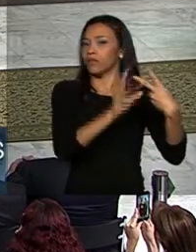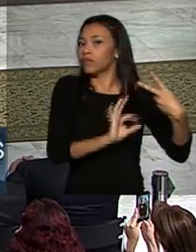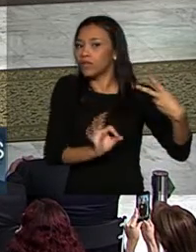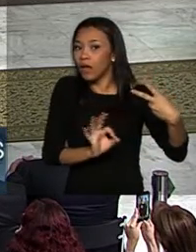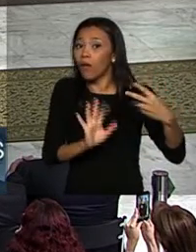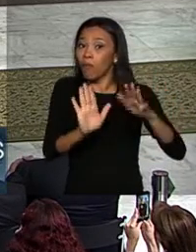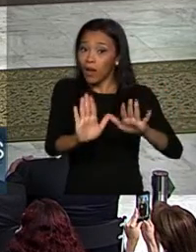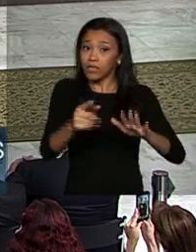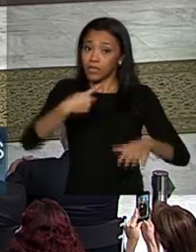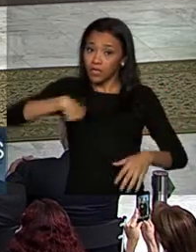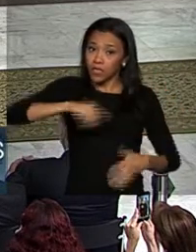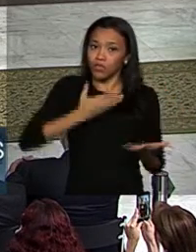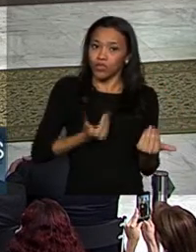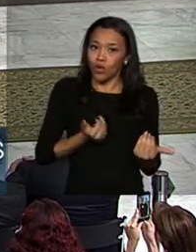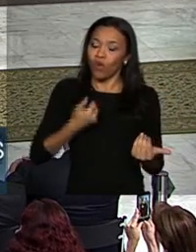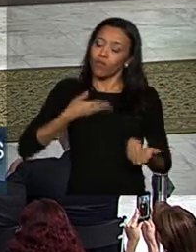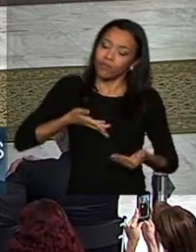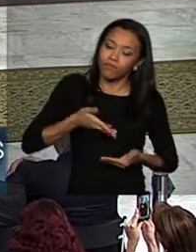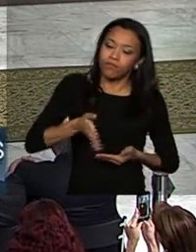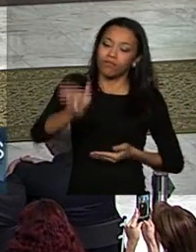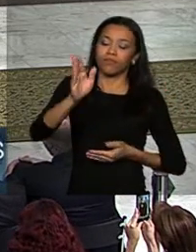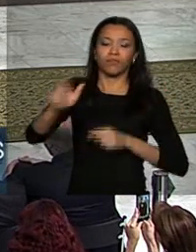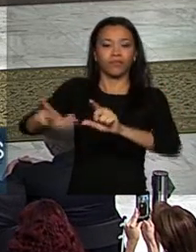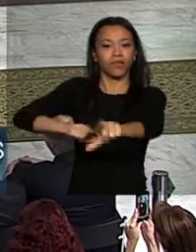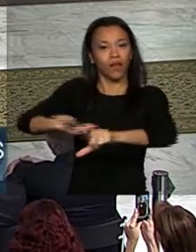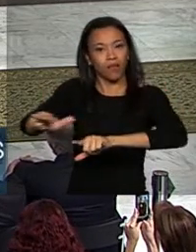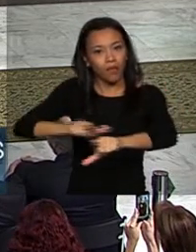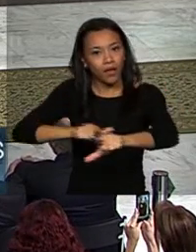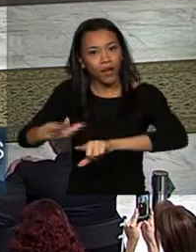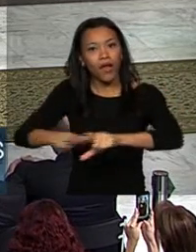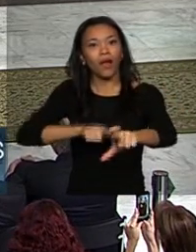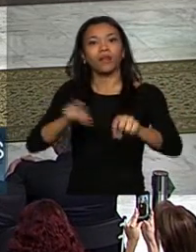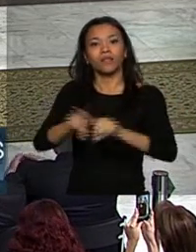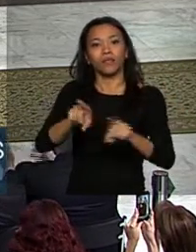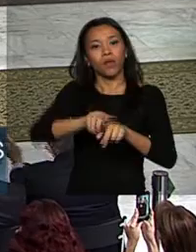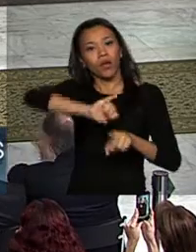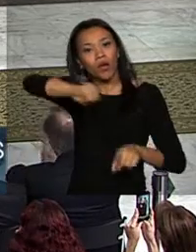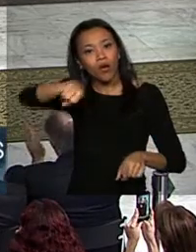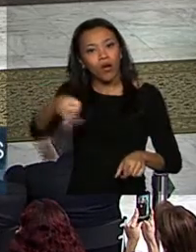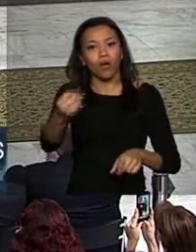educação, o mundo do trabalho e o mundo das oportunidades.